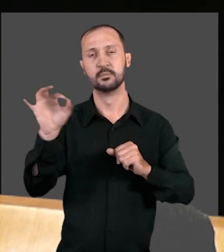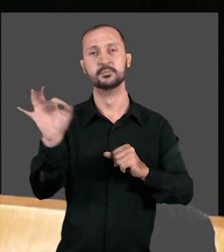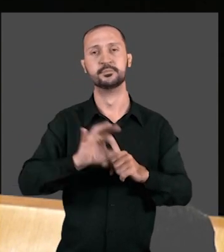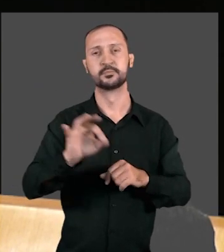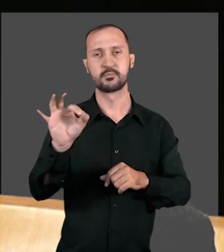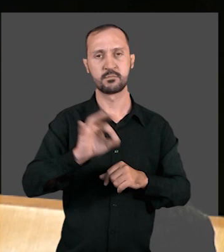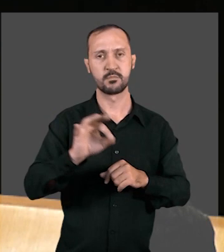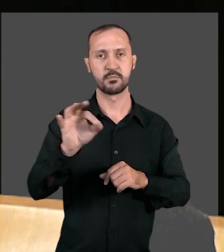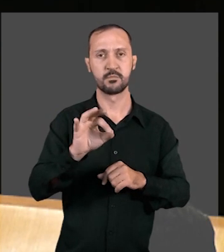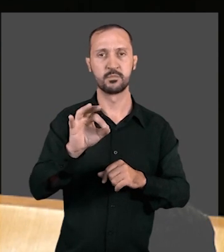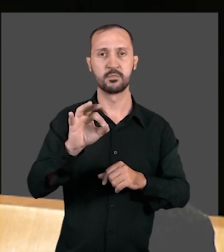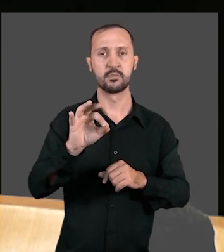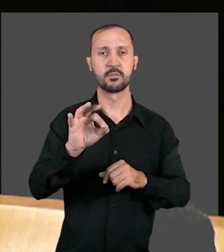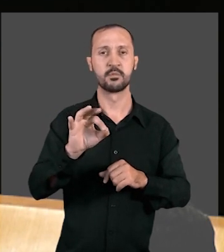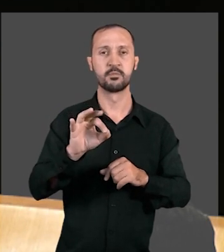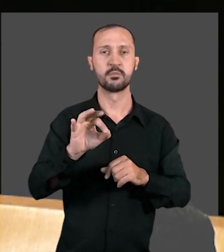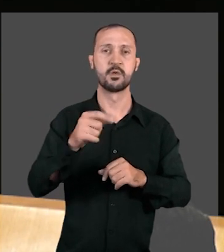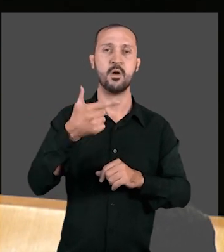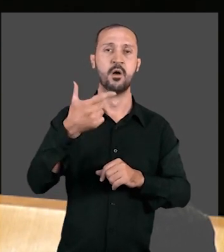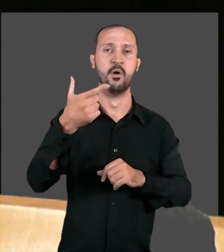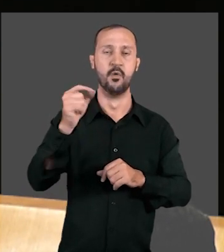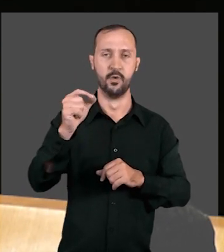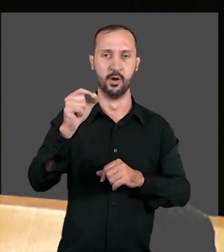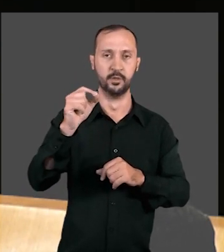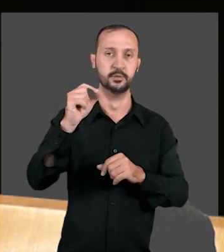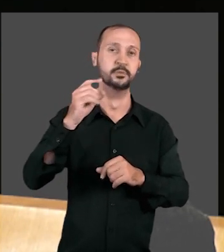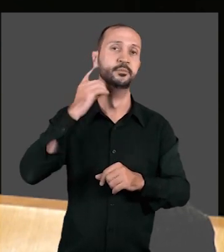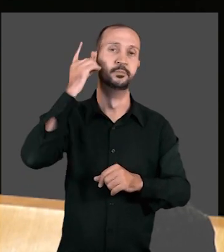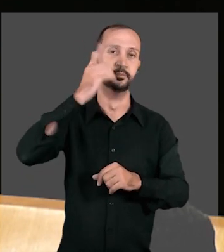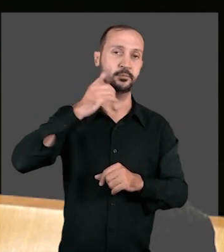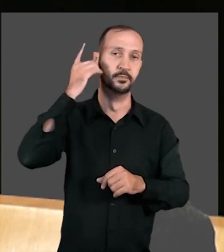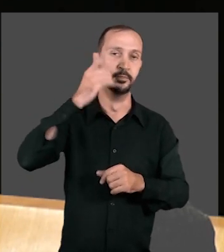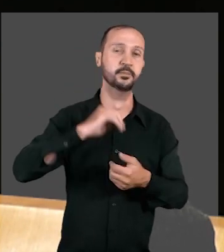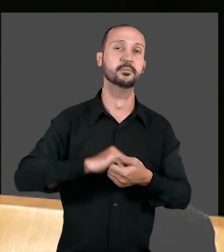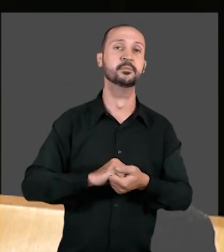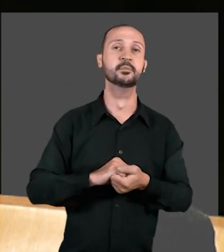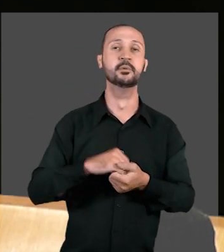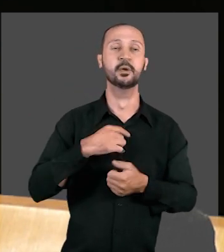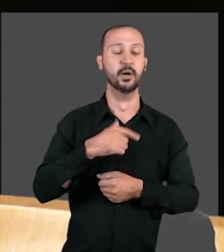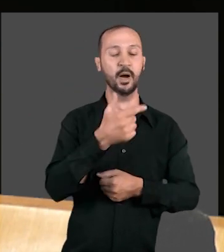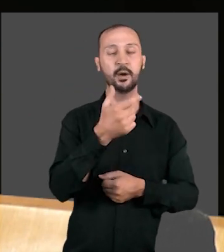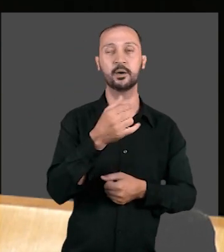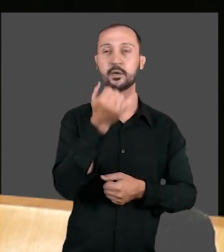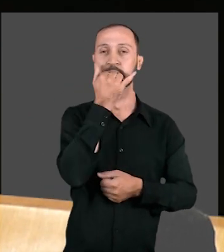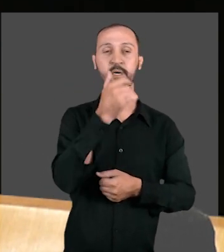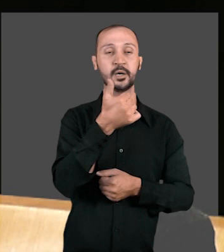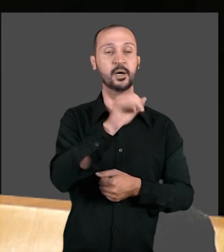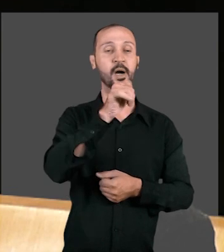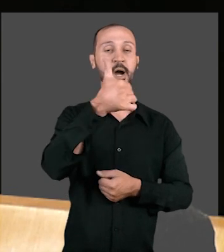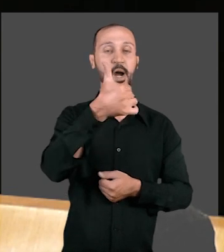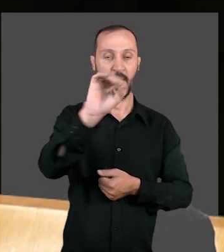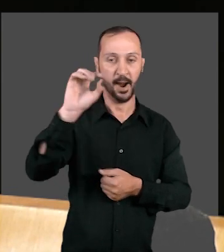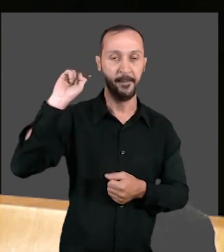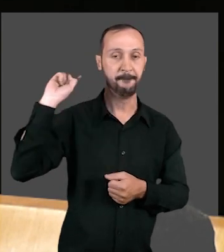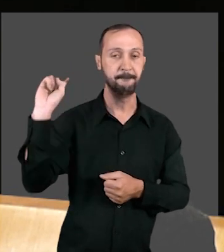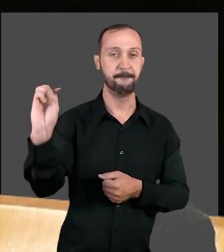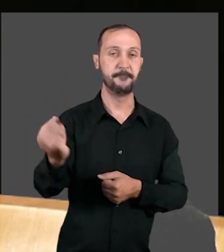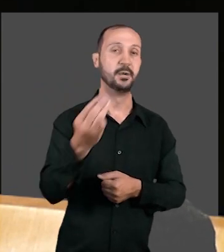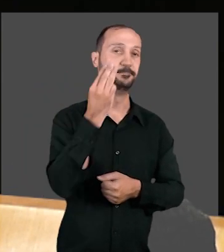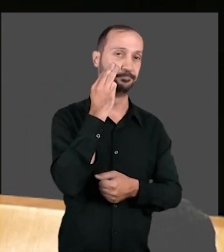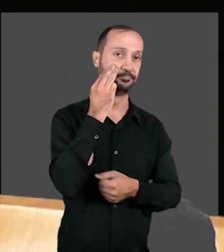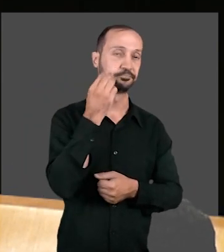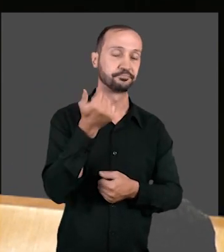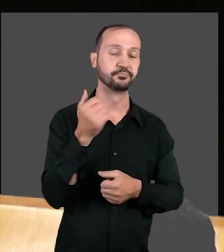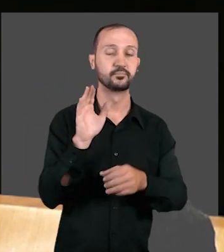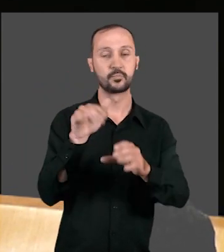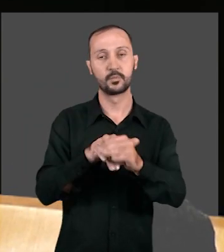parcela distrital do sistema, tenha direito a fazer 20 deputados. Portanto, 20 milhões de eleitores, 10 milhões de eleitores e 20 deputados.